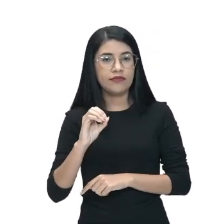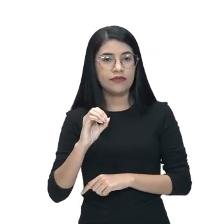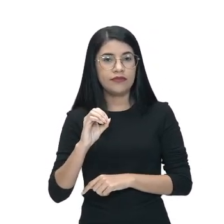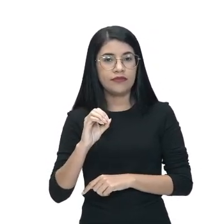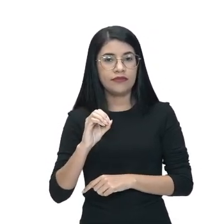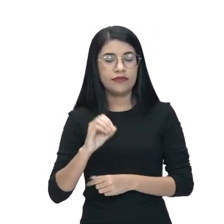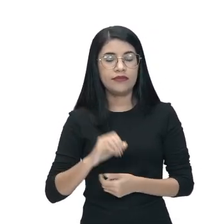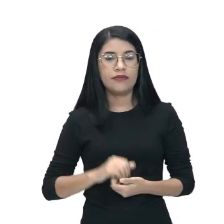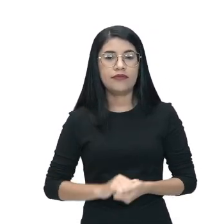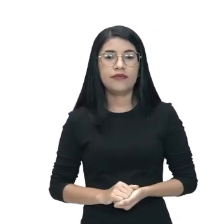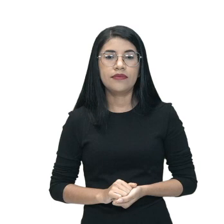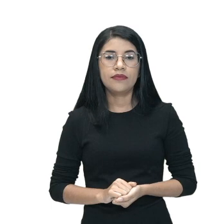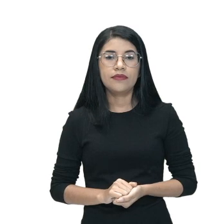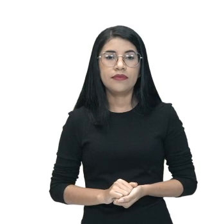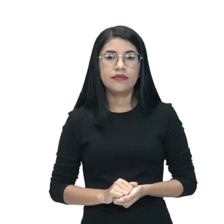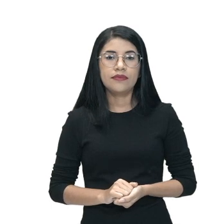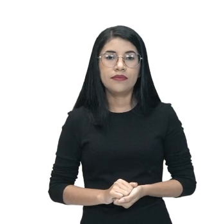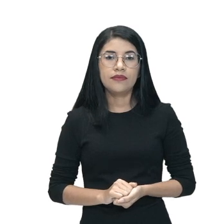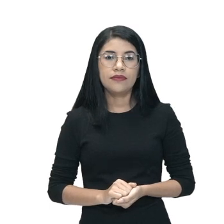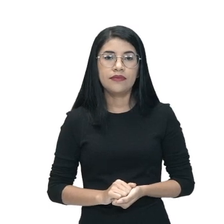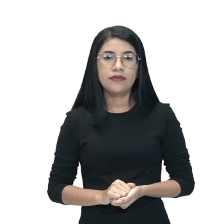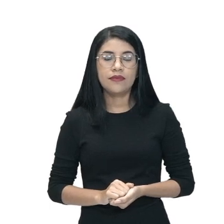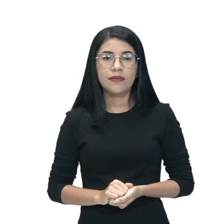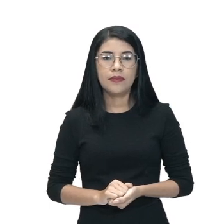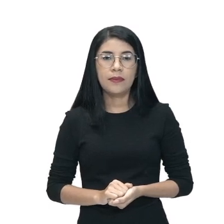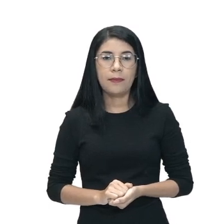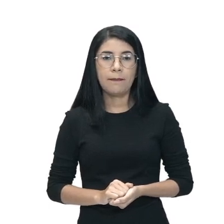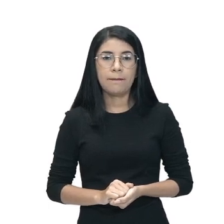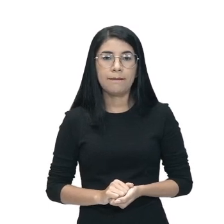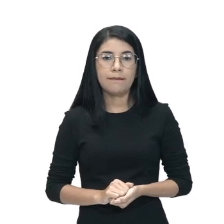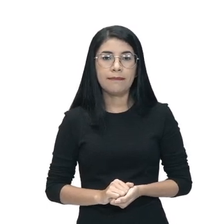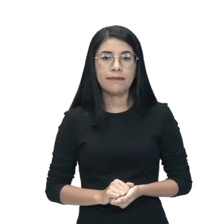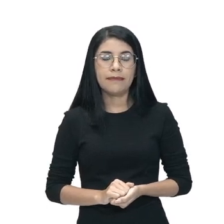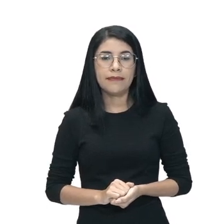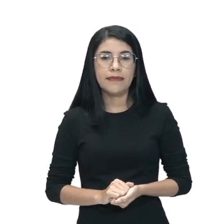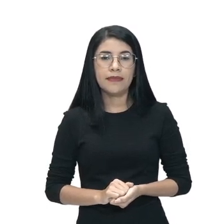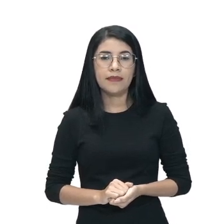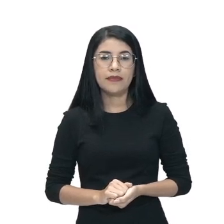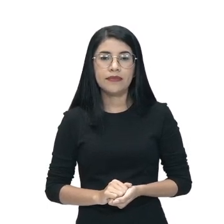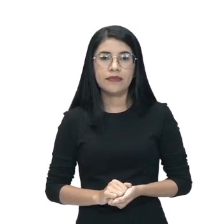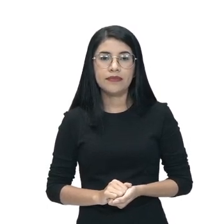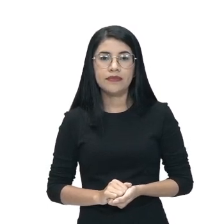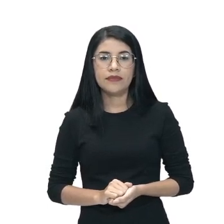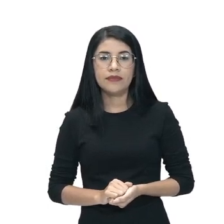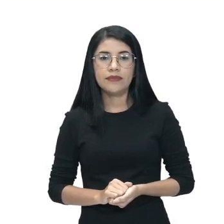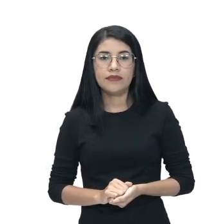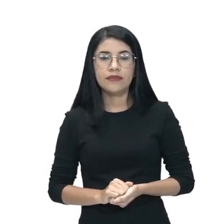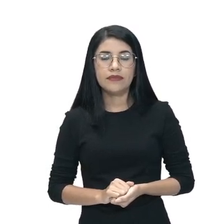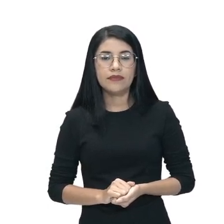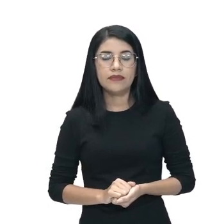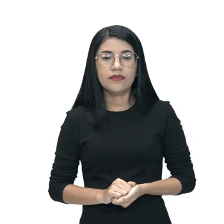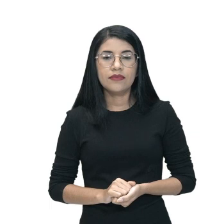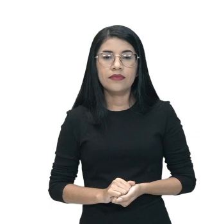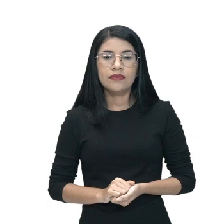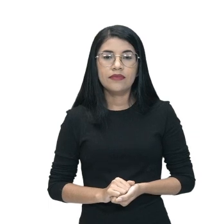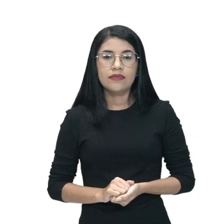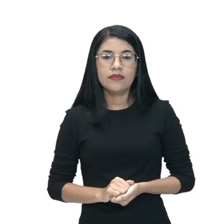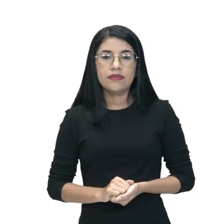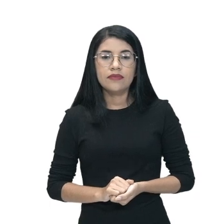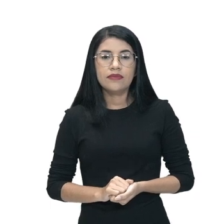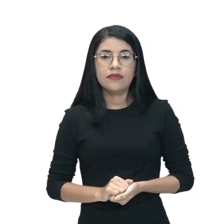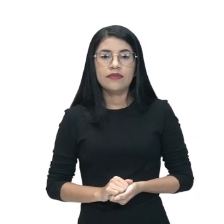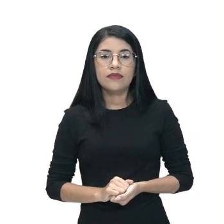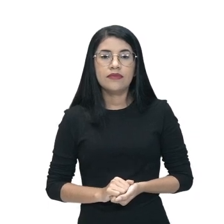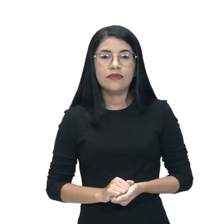Aqui não é menos 3, é menos 12, né, pessoal? Olha só, está confundindo com a distância lá, né? Tá bom?